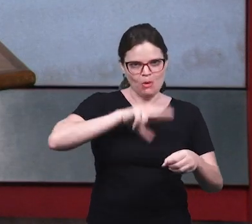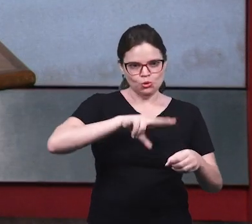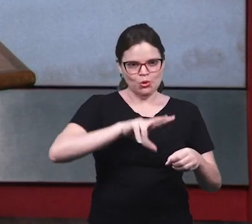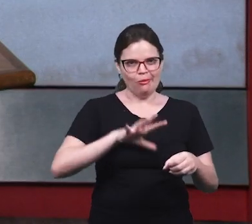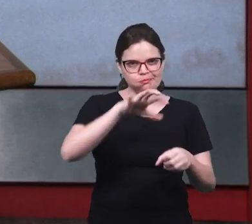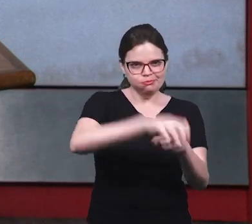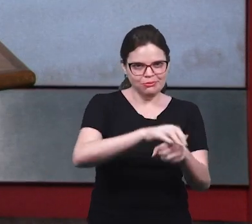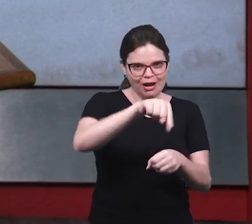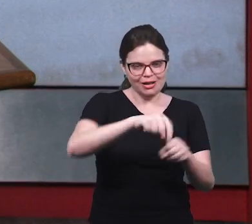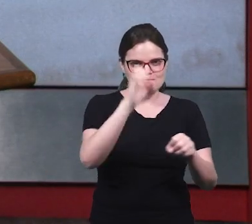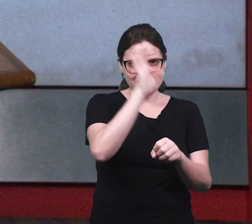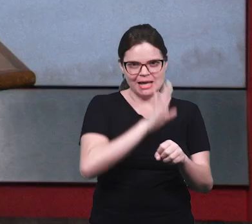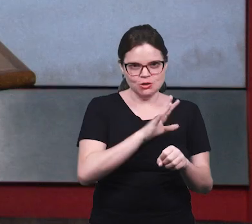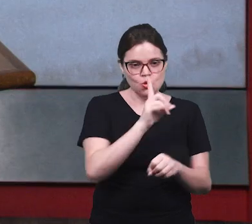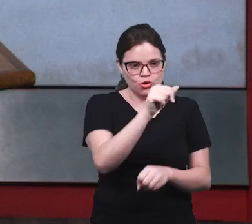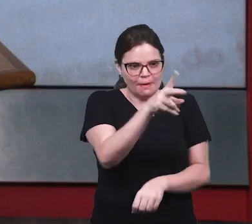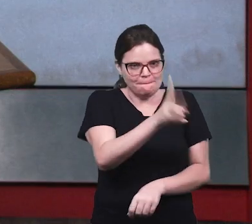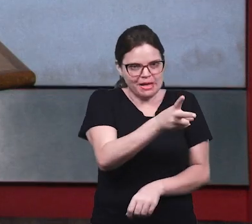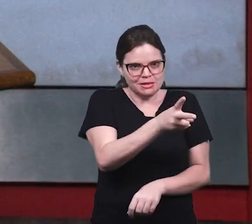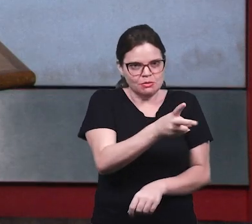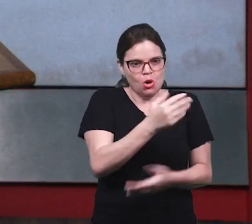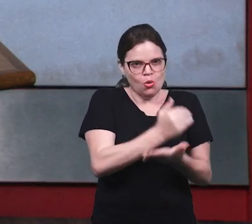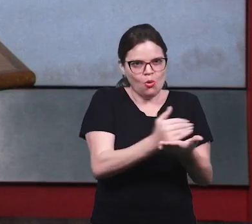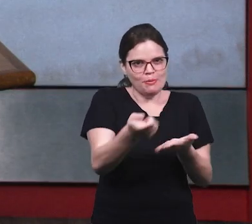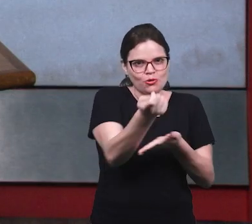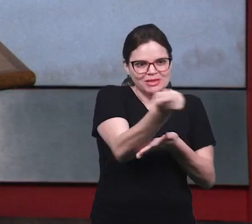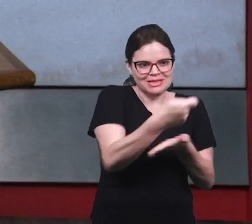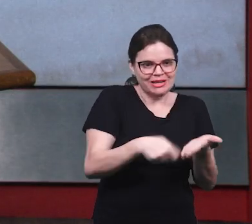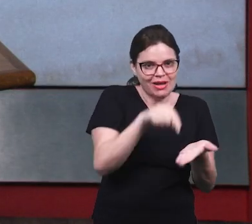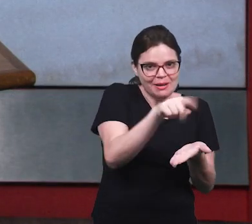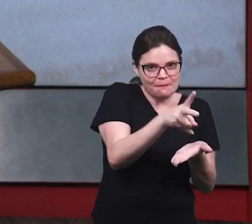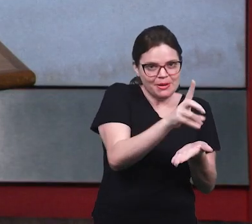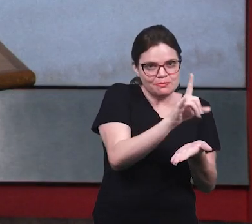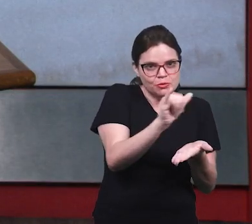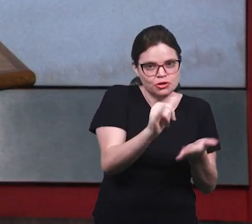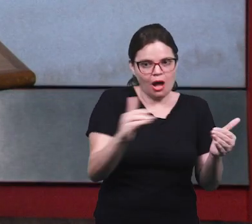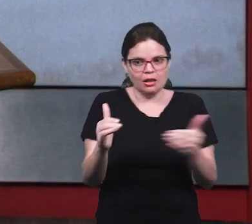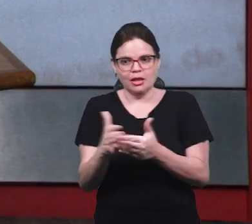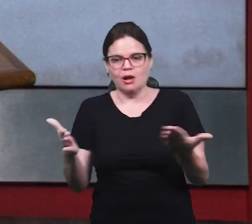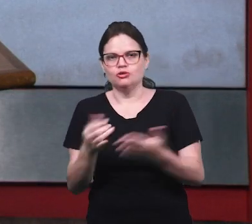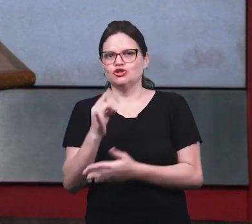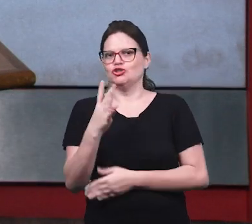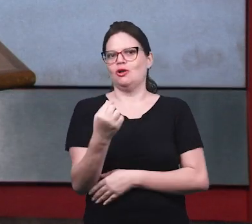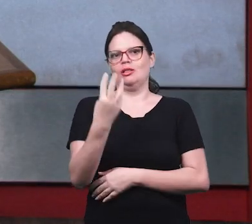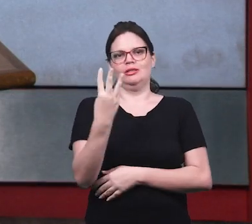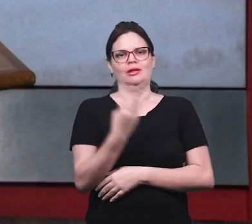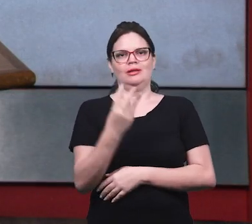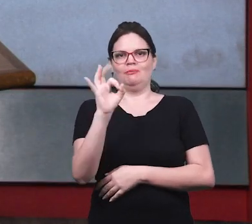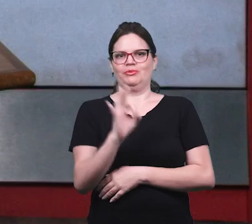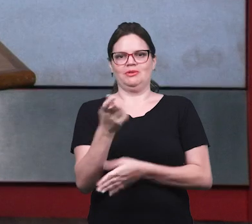uma terça parte de toda a Bíblia estaria escrita.